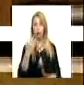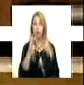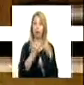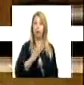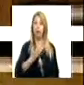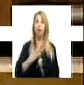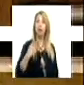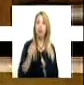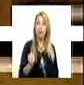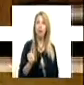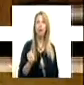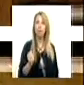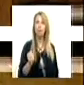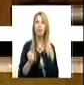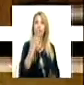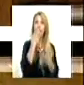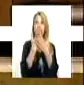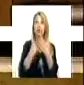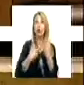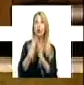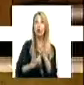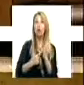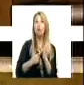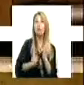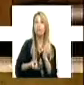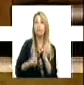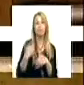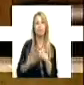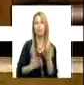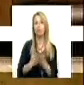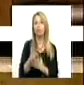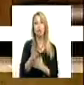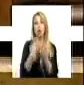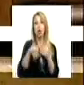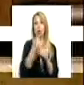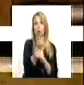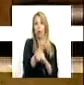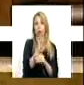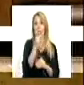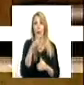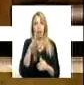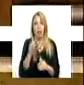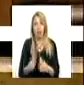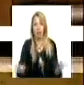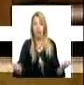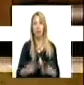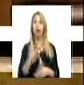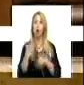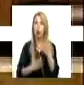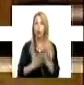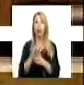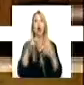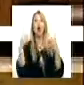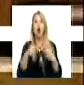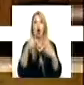e do CDS, estaríamos perante um documento onde continuaria a sobretaxa do IRS, continuariam os